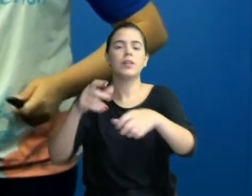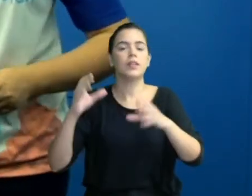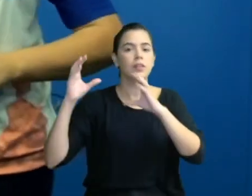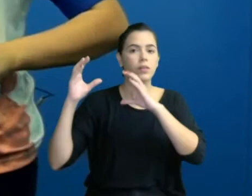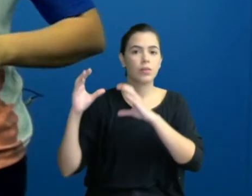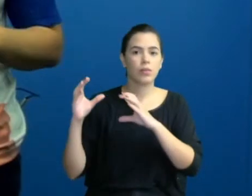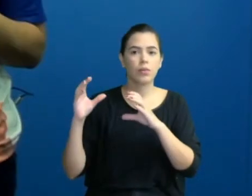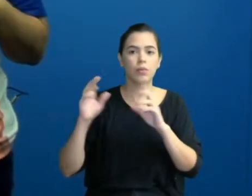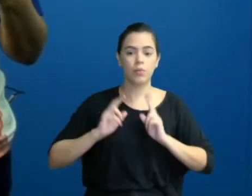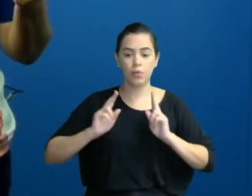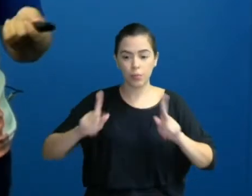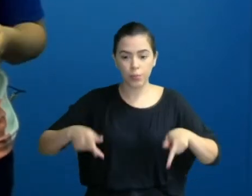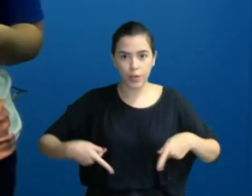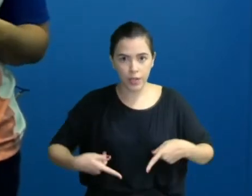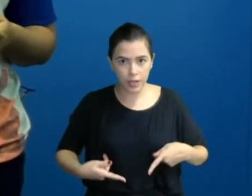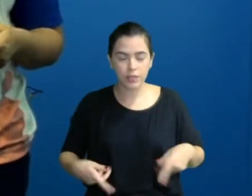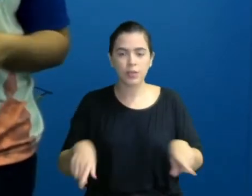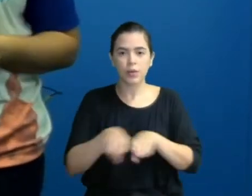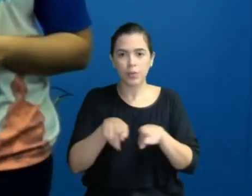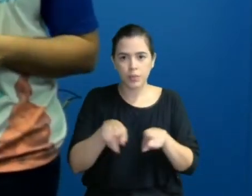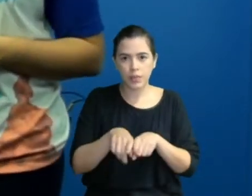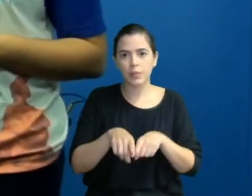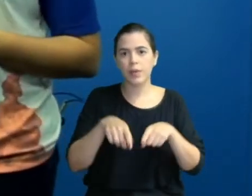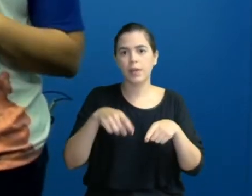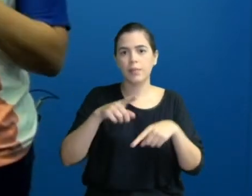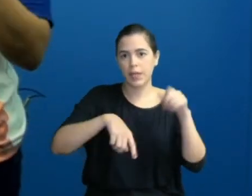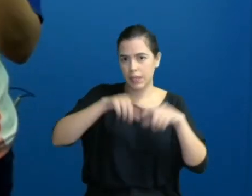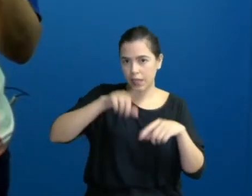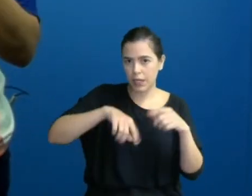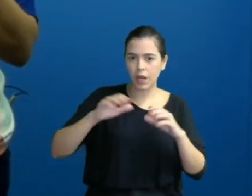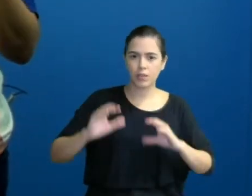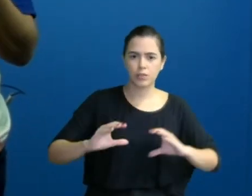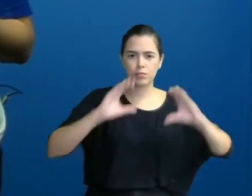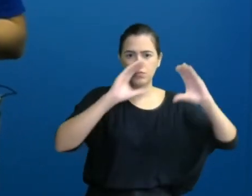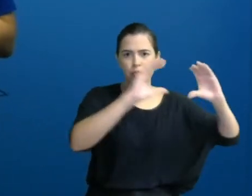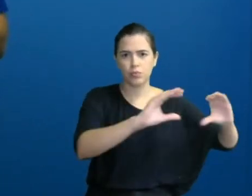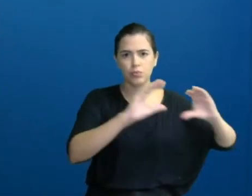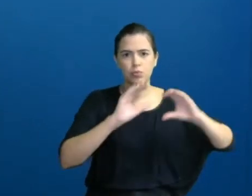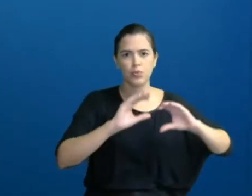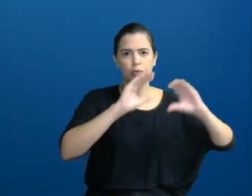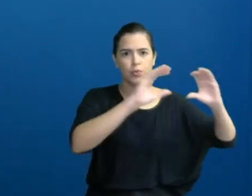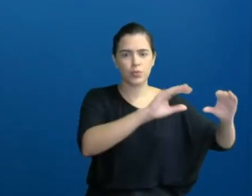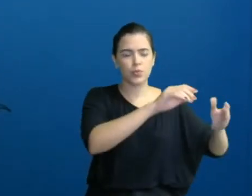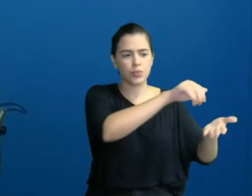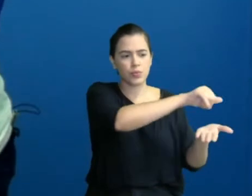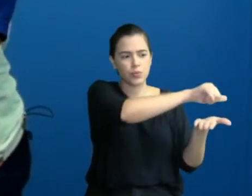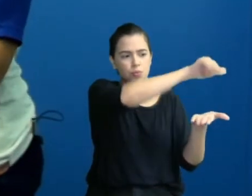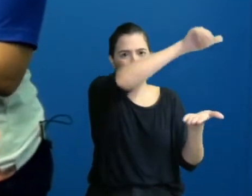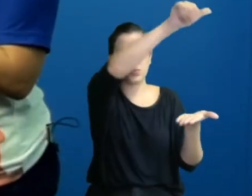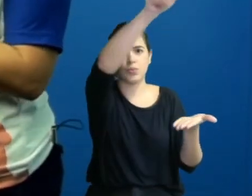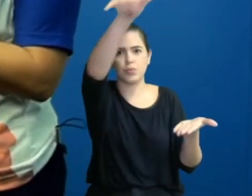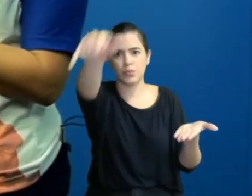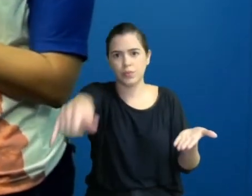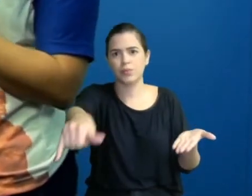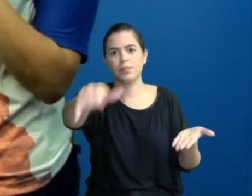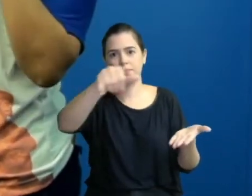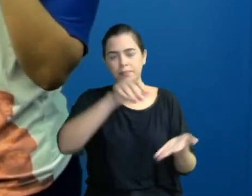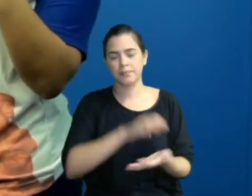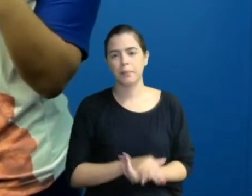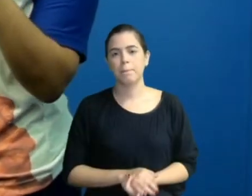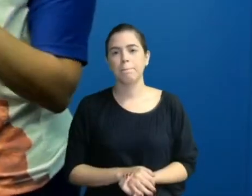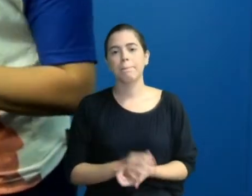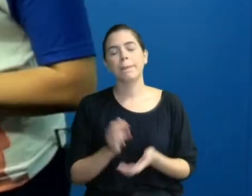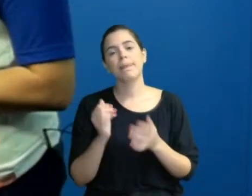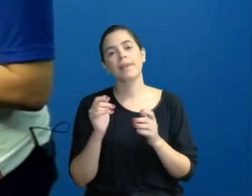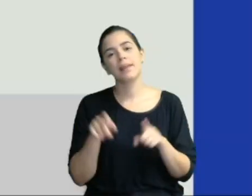humanas como também mercadorias e tudo mais, né? Facilitou muito esse contato entre os continentes.